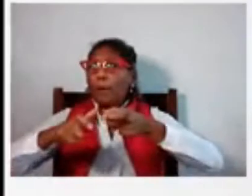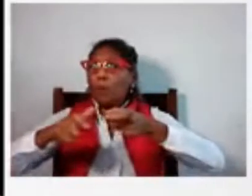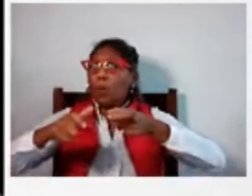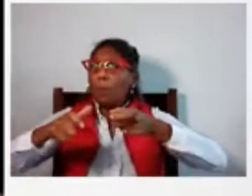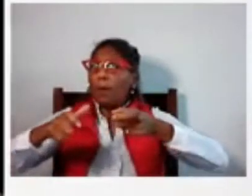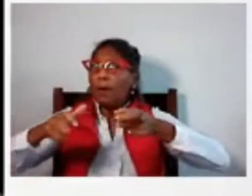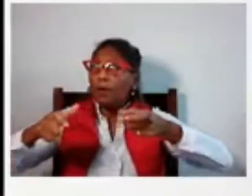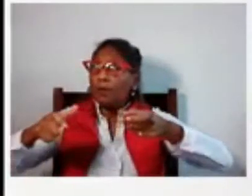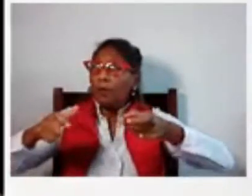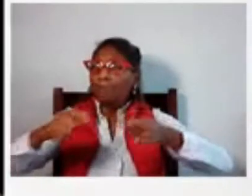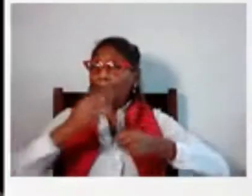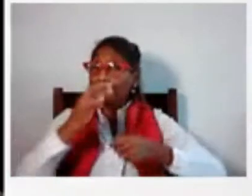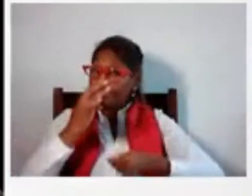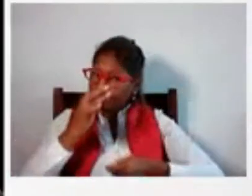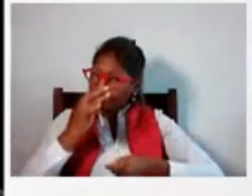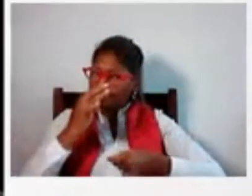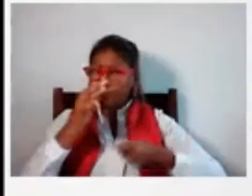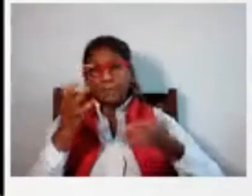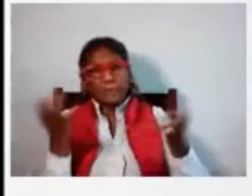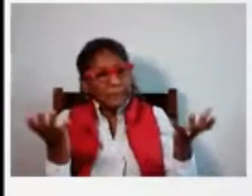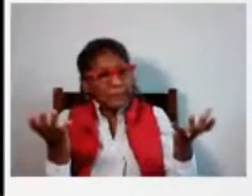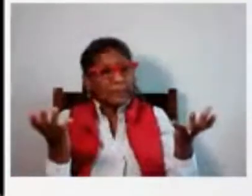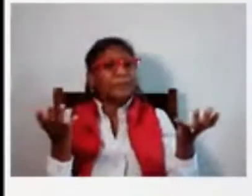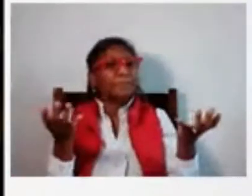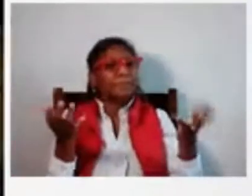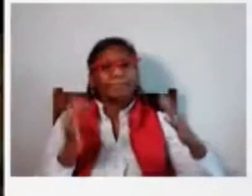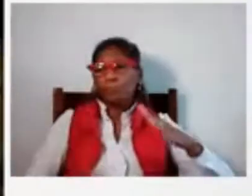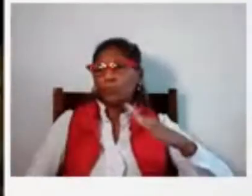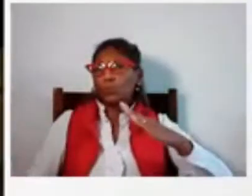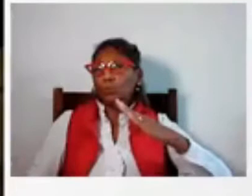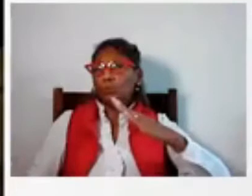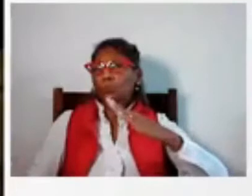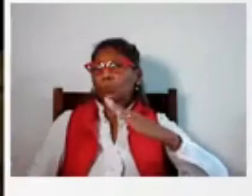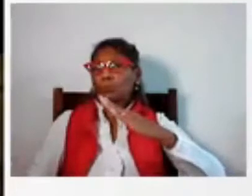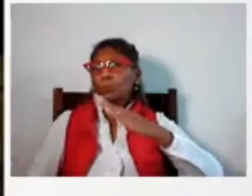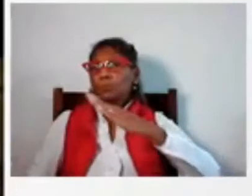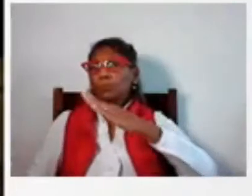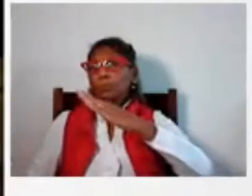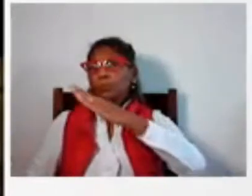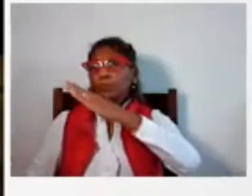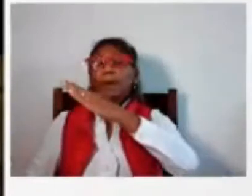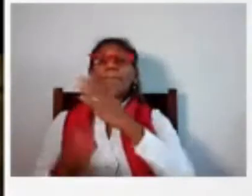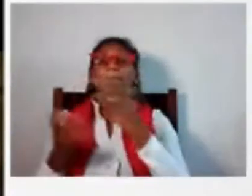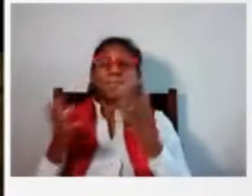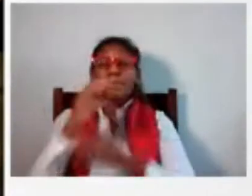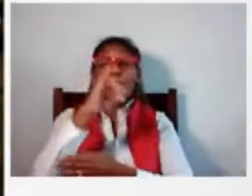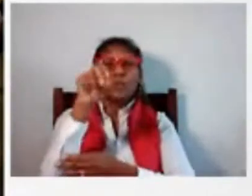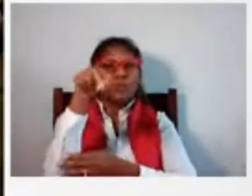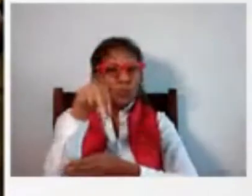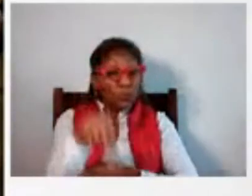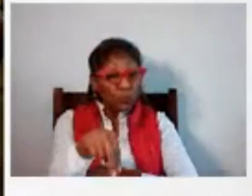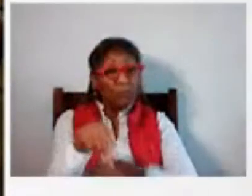casos, uma nova estabilização, um novo patamar, e tem observado na primeira semana de junho para cá